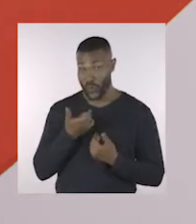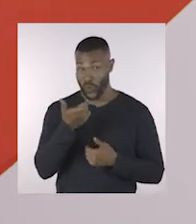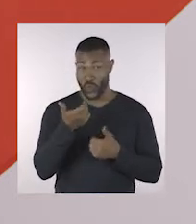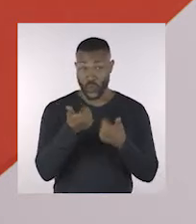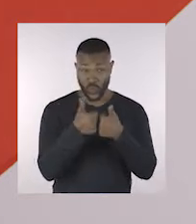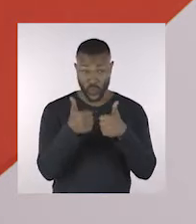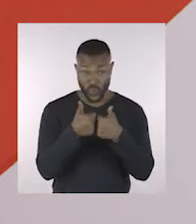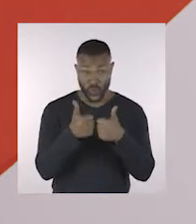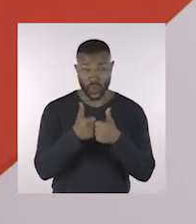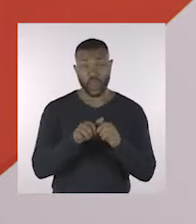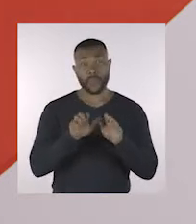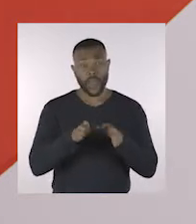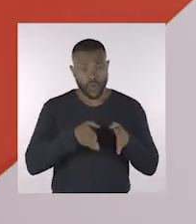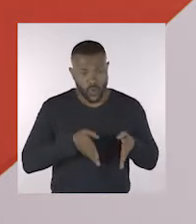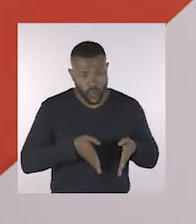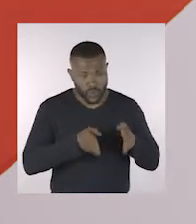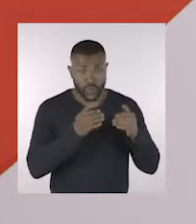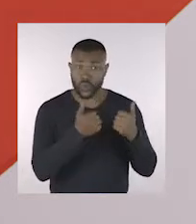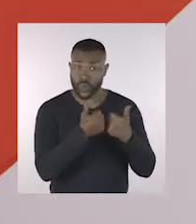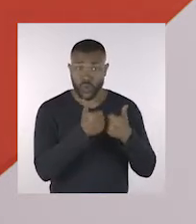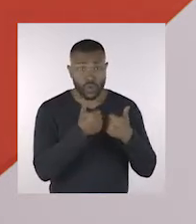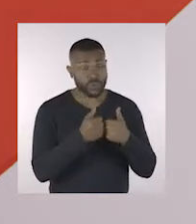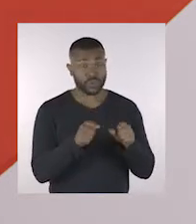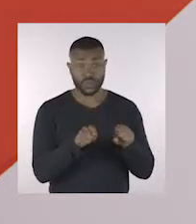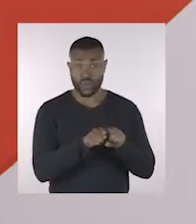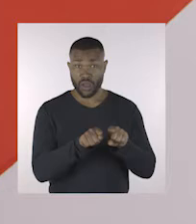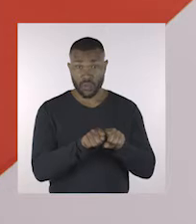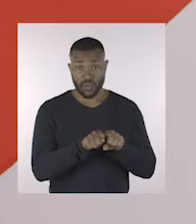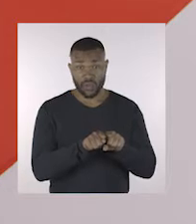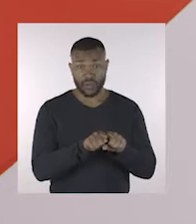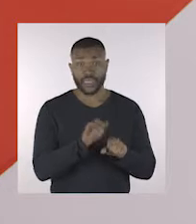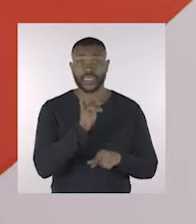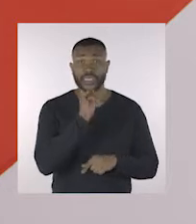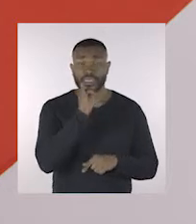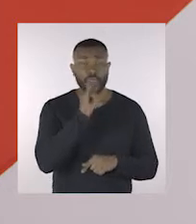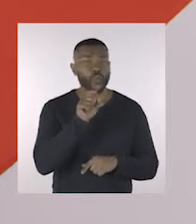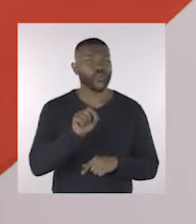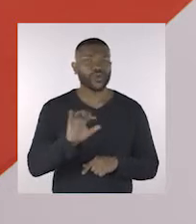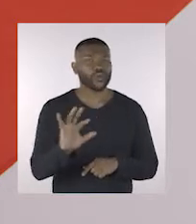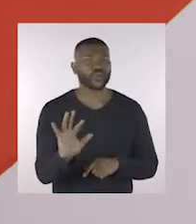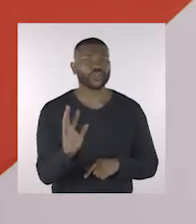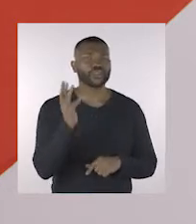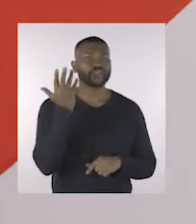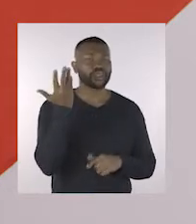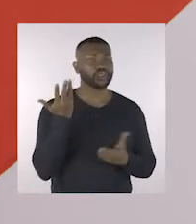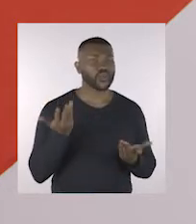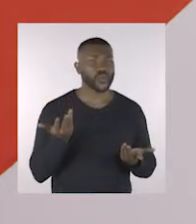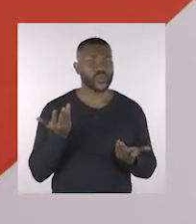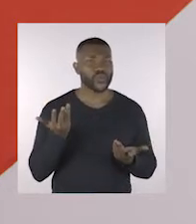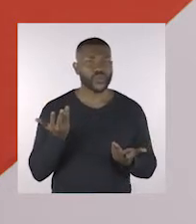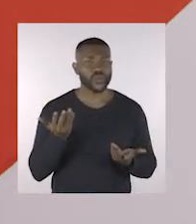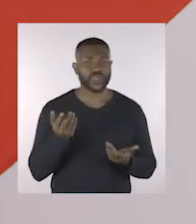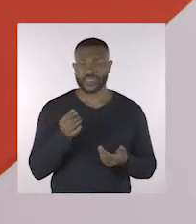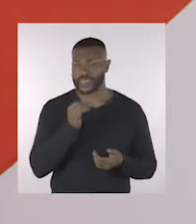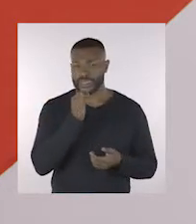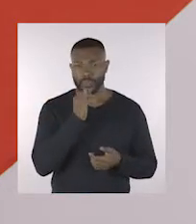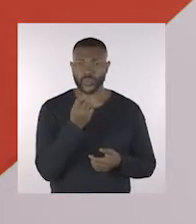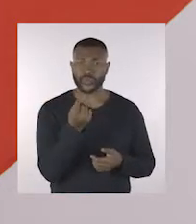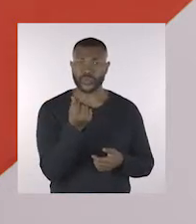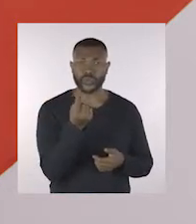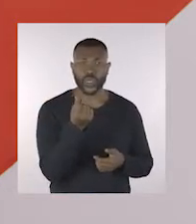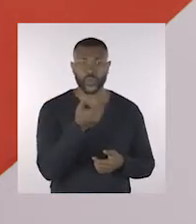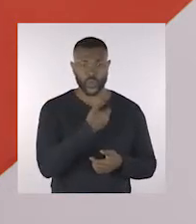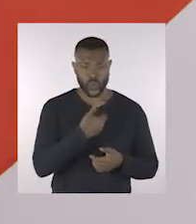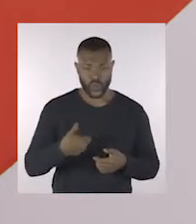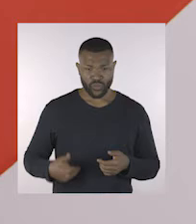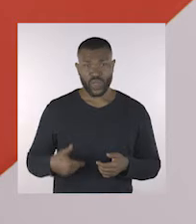bilhete único mas o corredor de ônibus também e pode de repente não tinha mais não tinha mais dinheiro